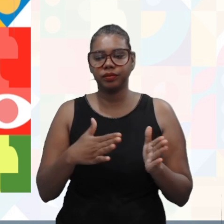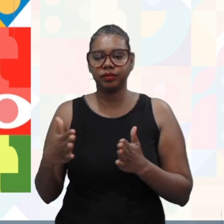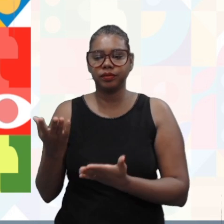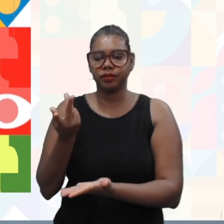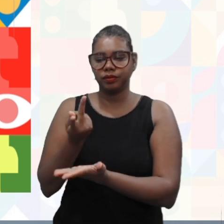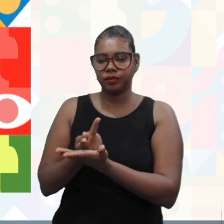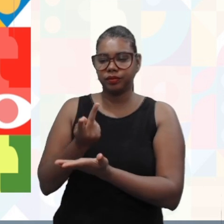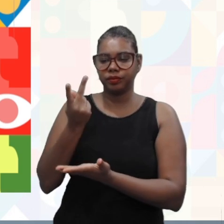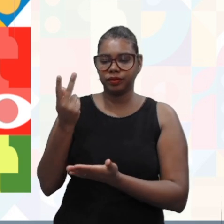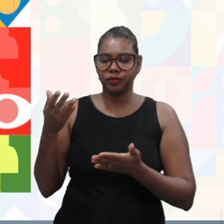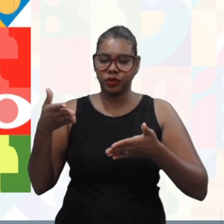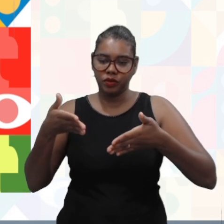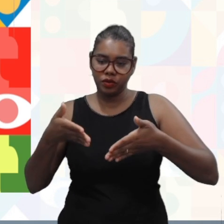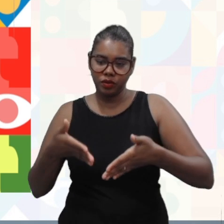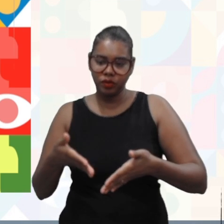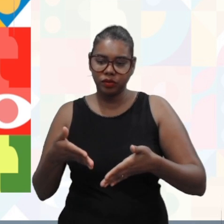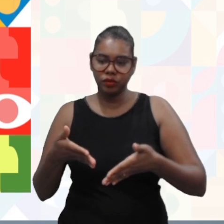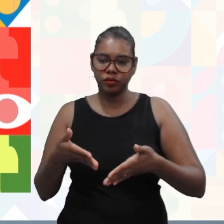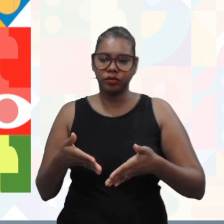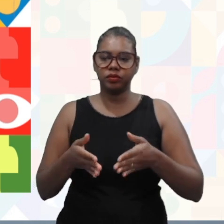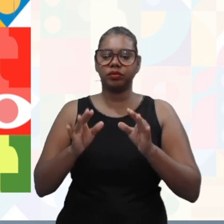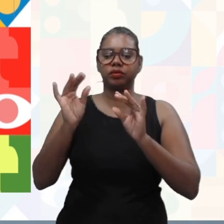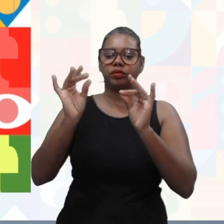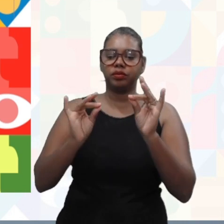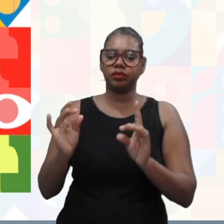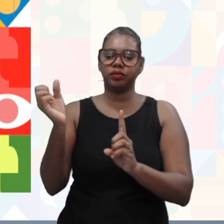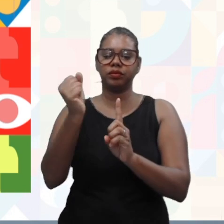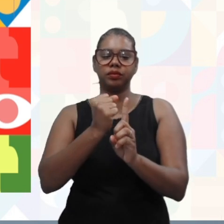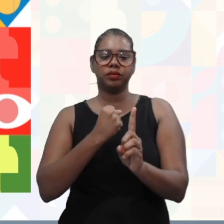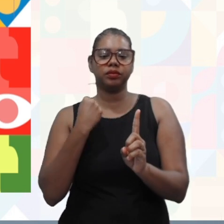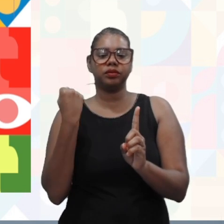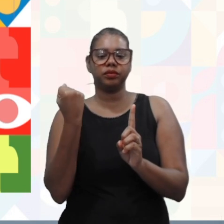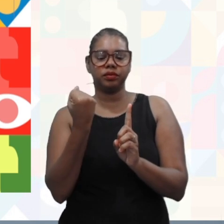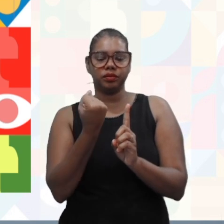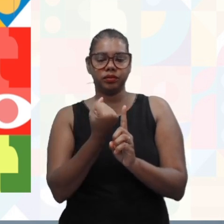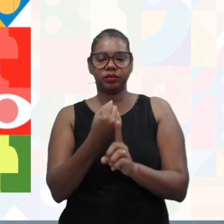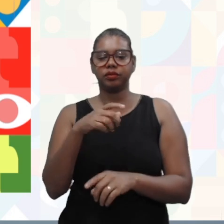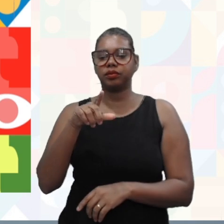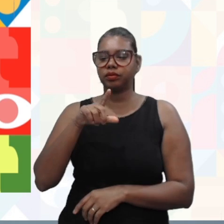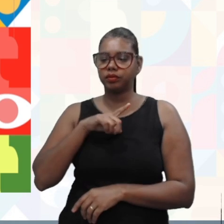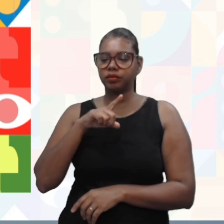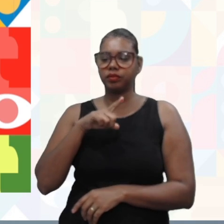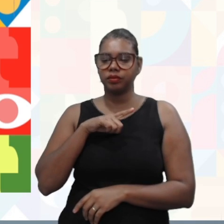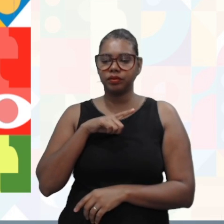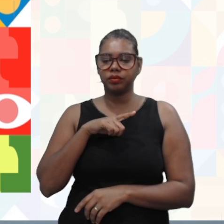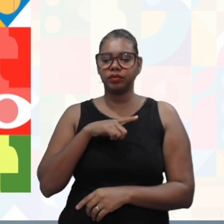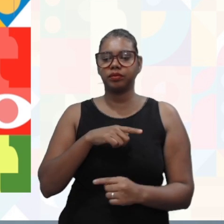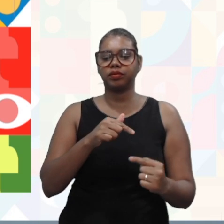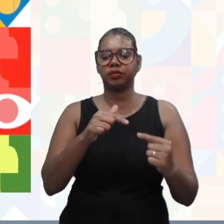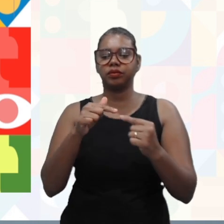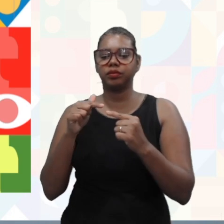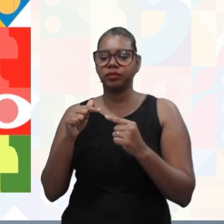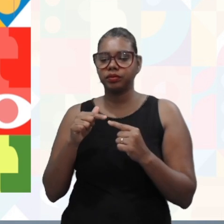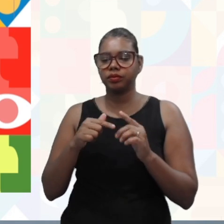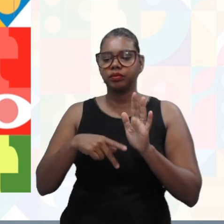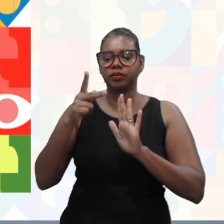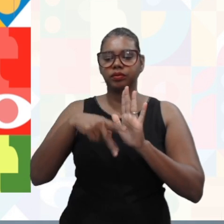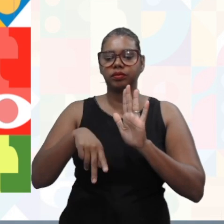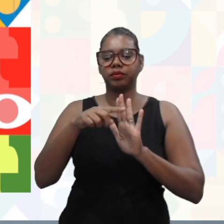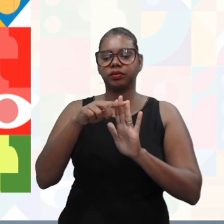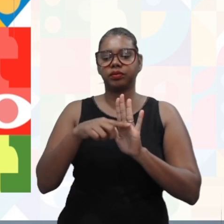ações voltadas para setores específicos da sociedade, eles têm direta relação com esse